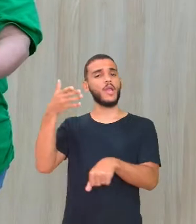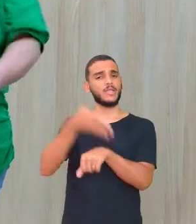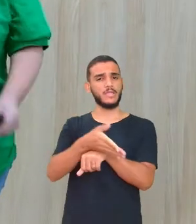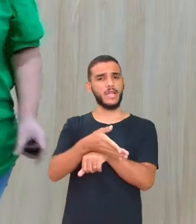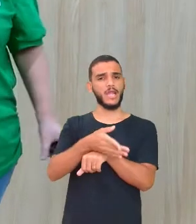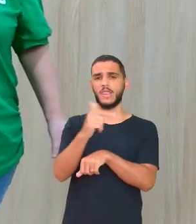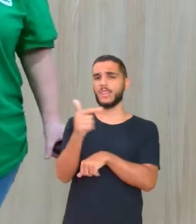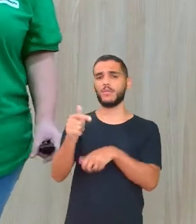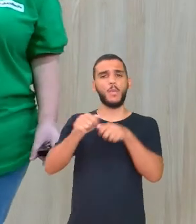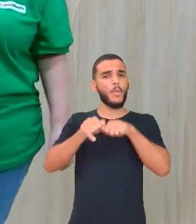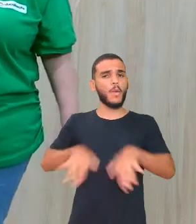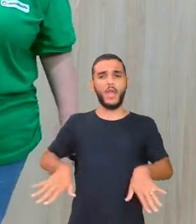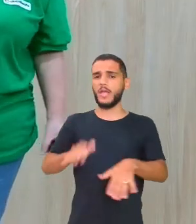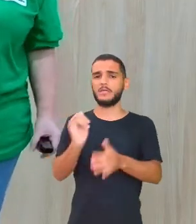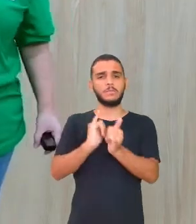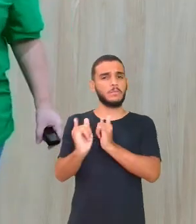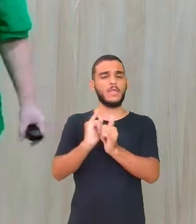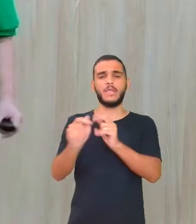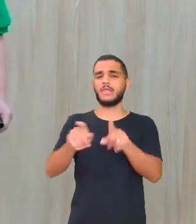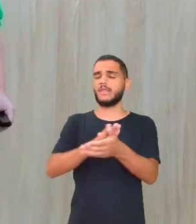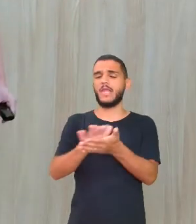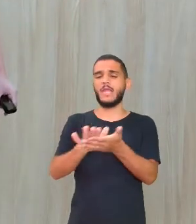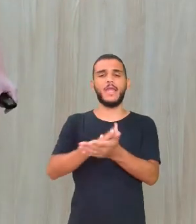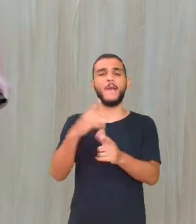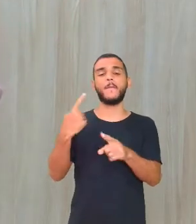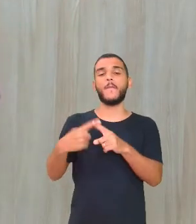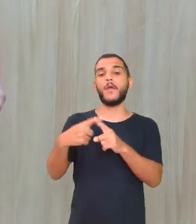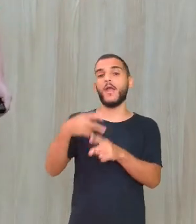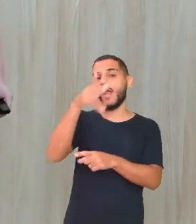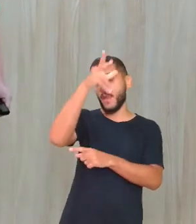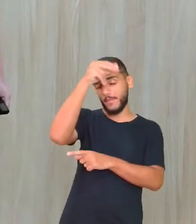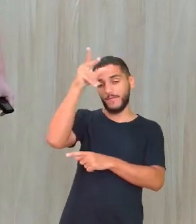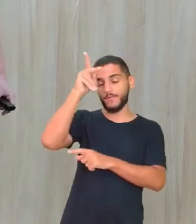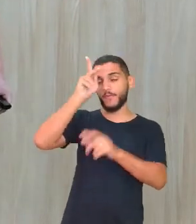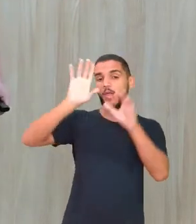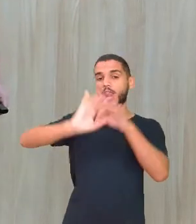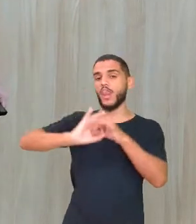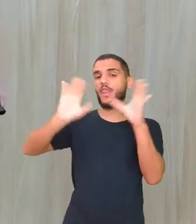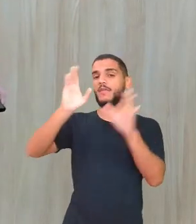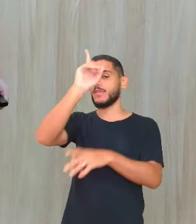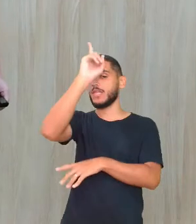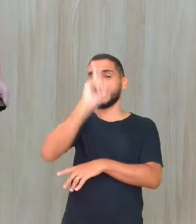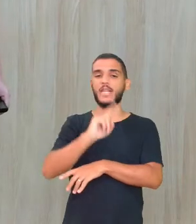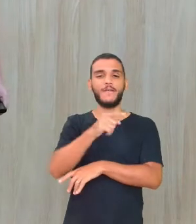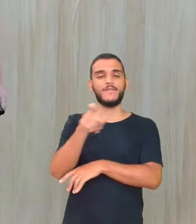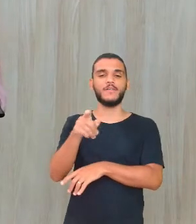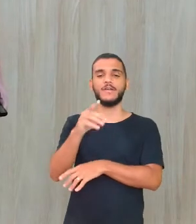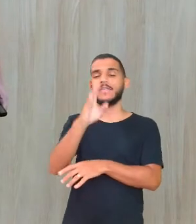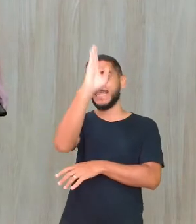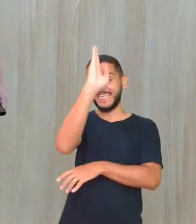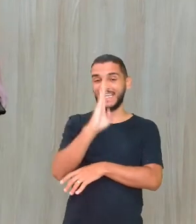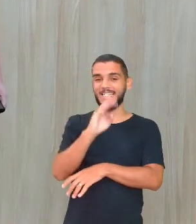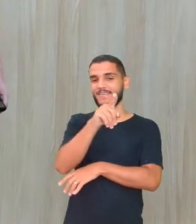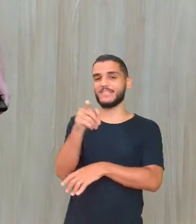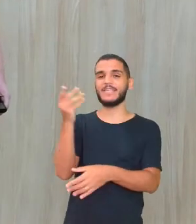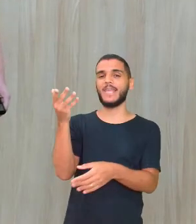no aplicativo, a prefeitura é que fornece os dados de internet para você navegar no